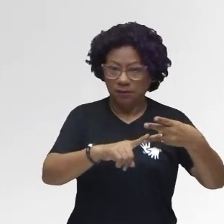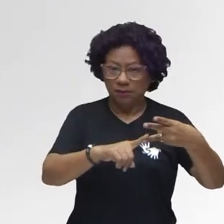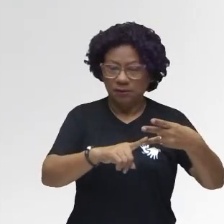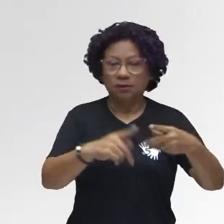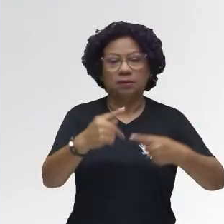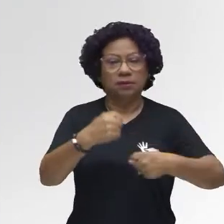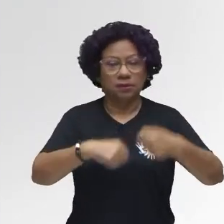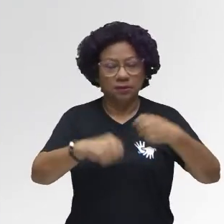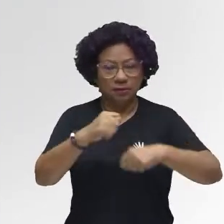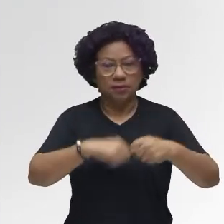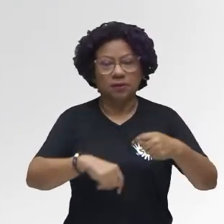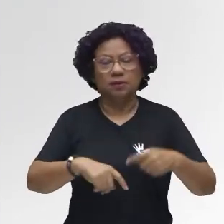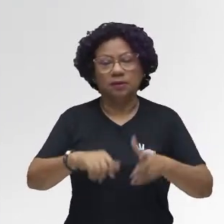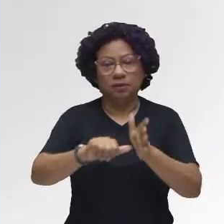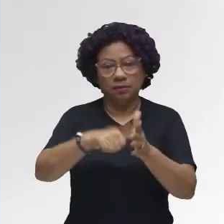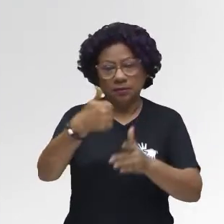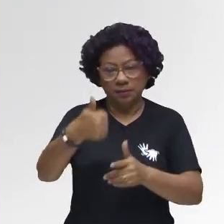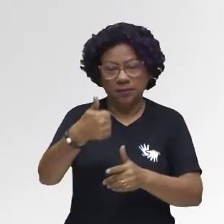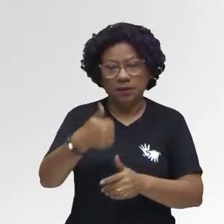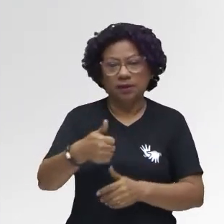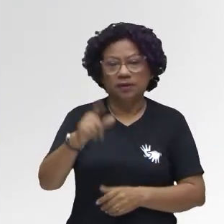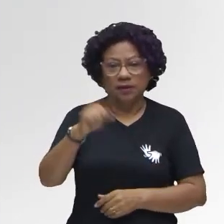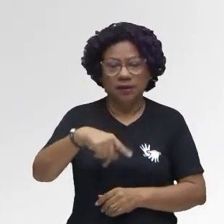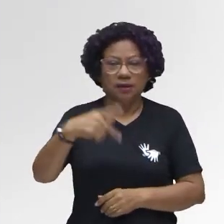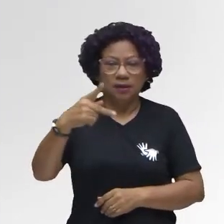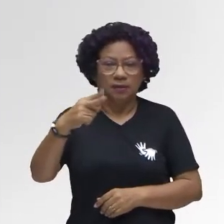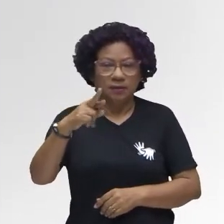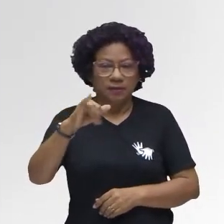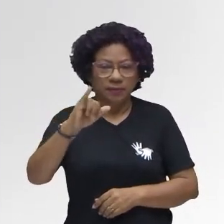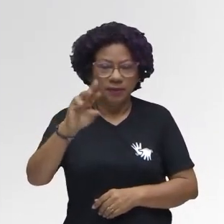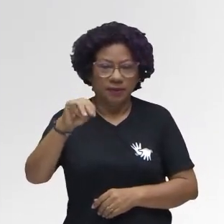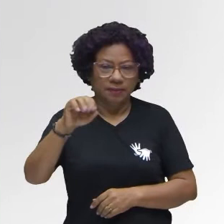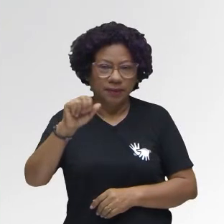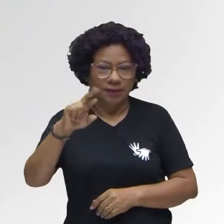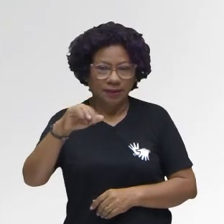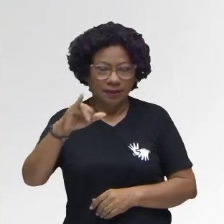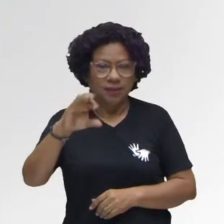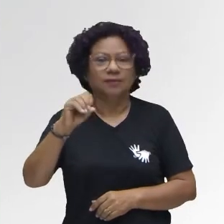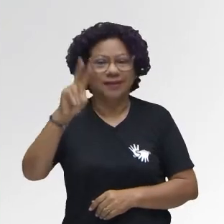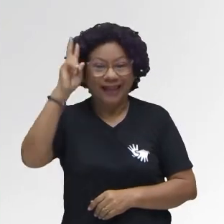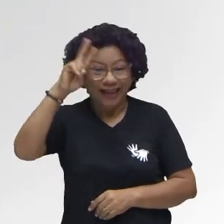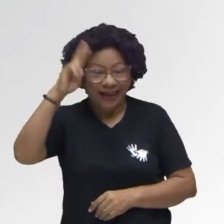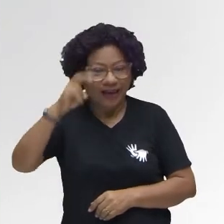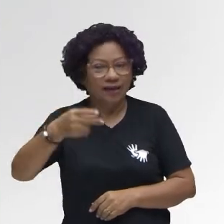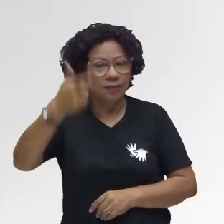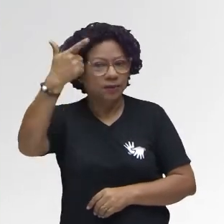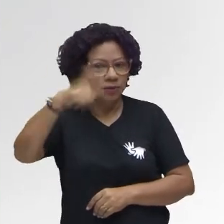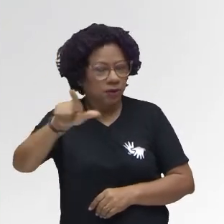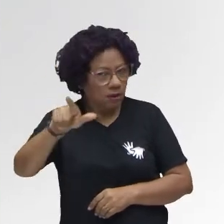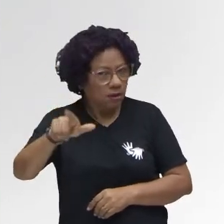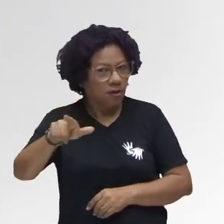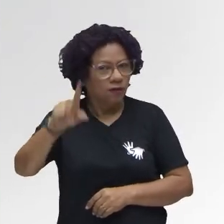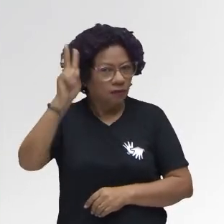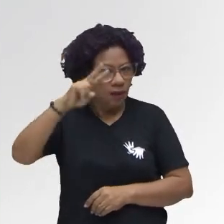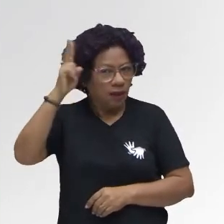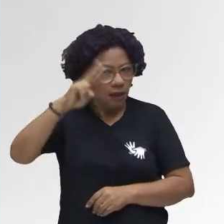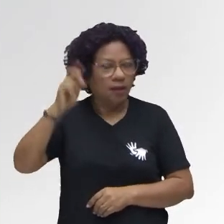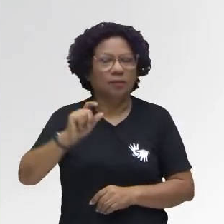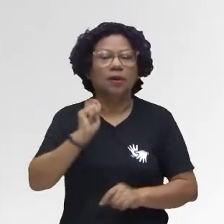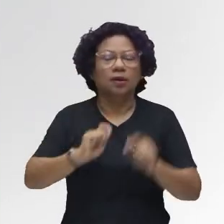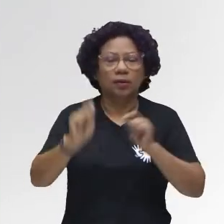econômicas, dentre eles o setor primário. Quem aí esqueceu o setor primário, vamos revisar. O setor primário é o